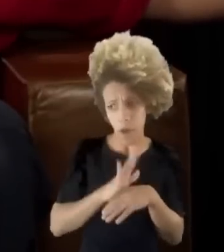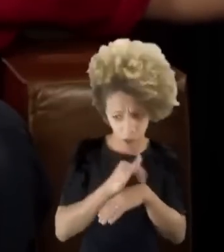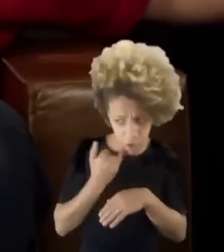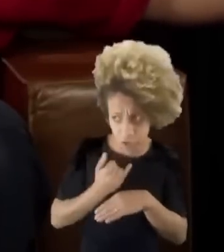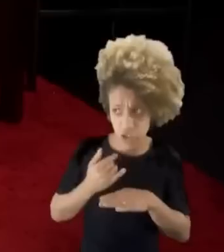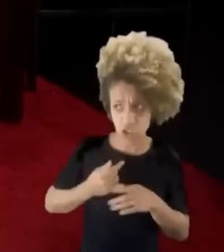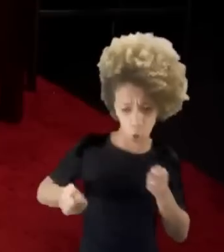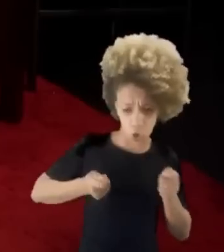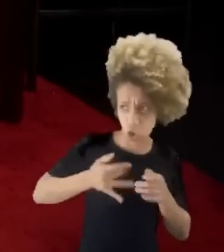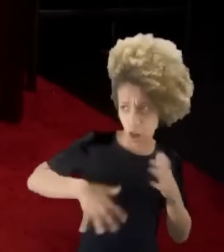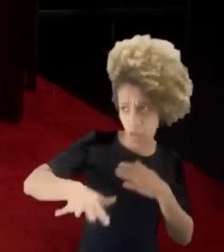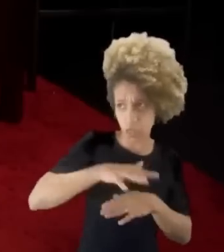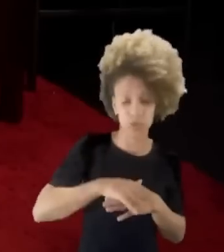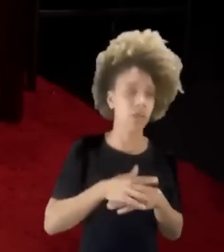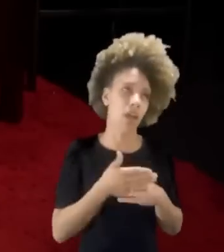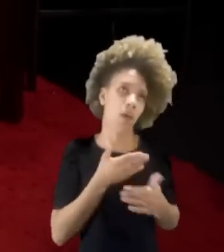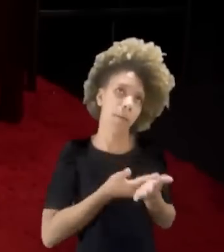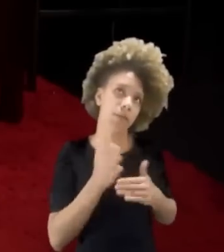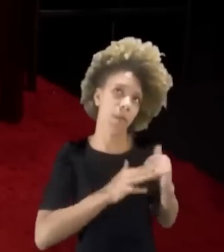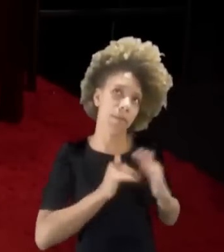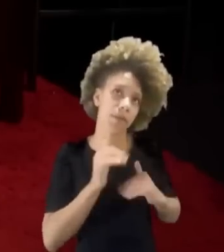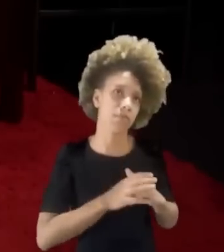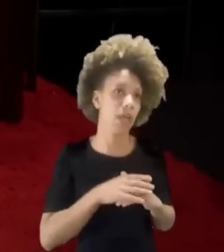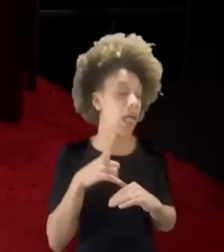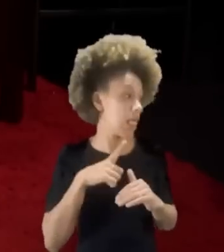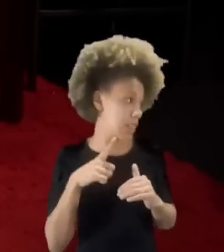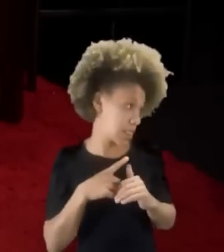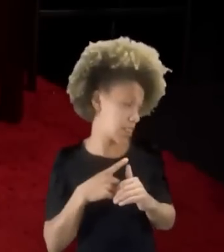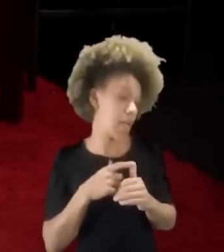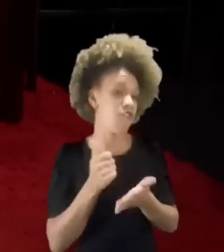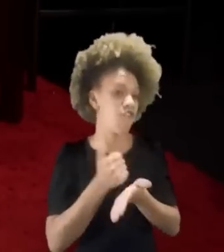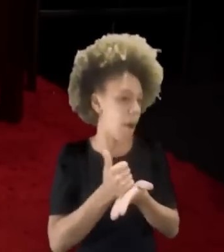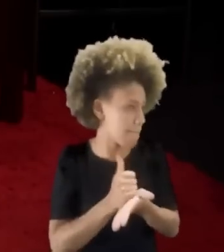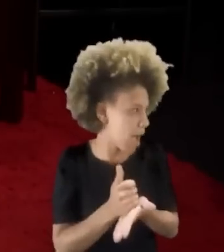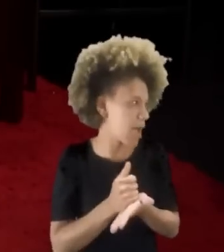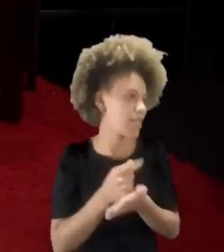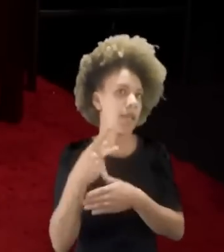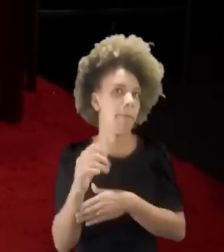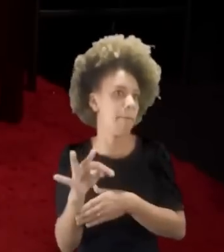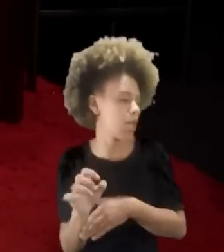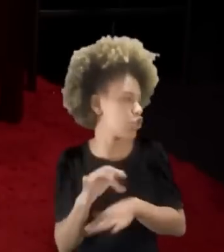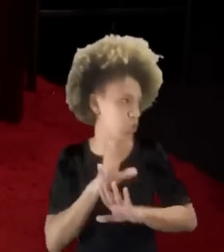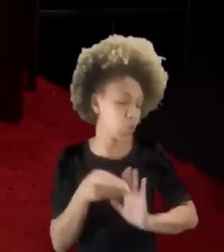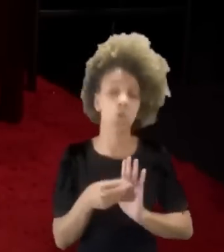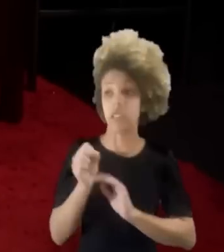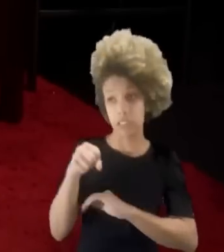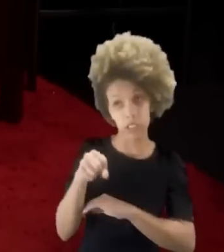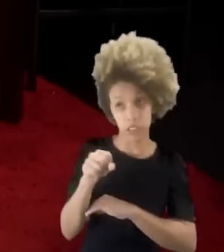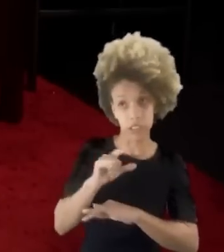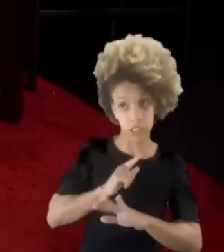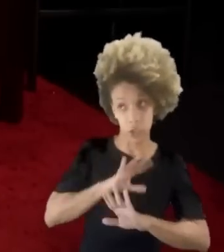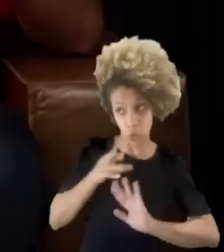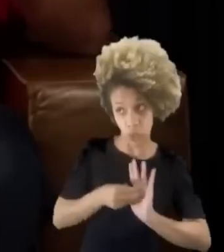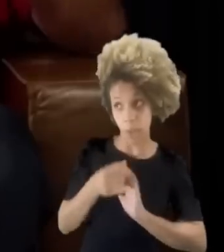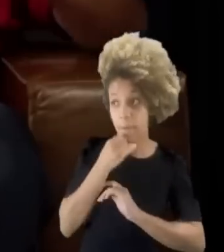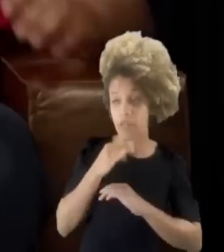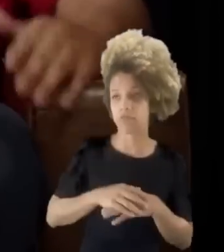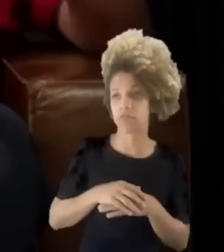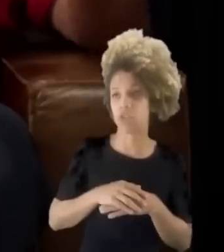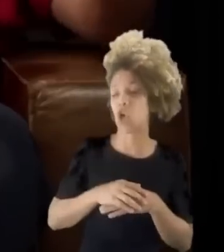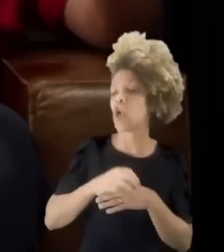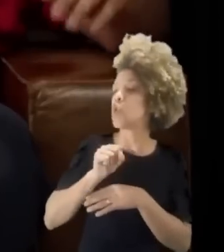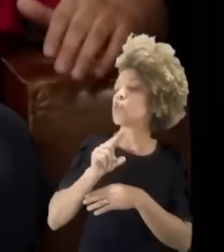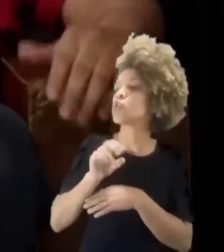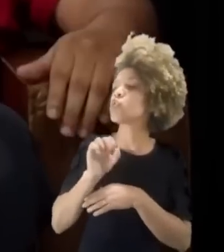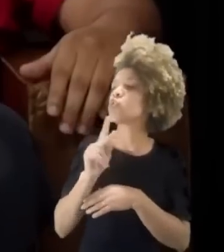dominar tudo ele começa com uma praticidade já tem farmácia tem tudo por exemplo oh sushi a r$ 1